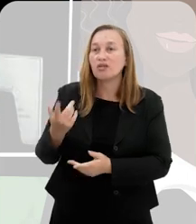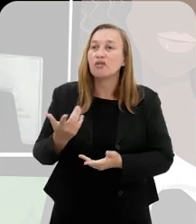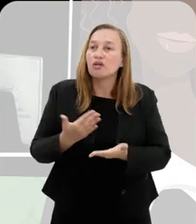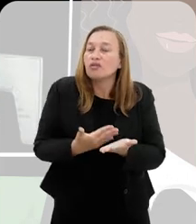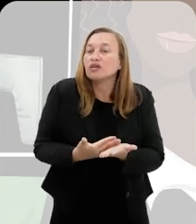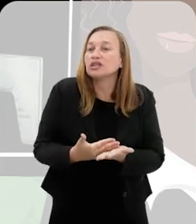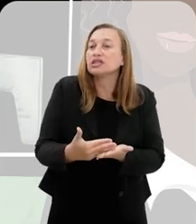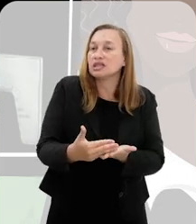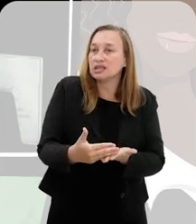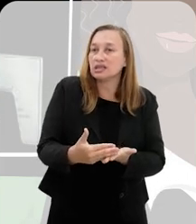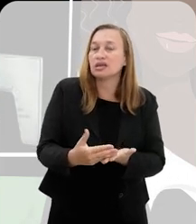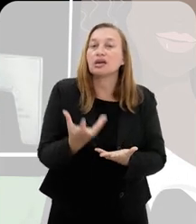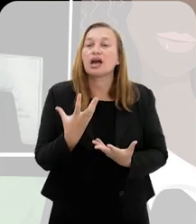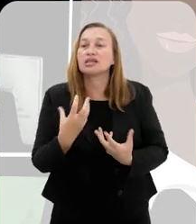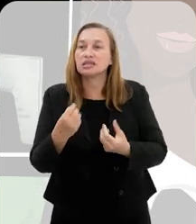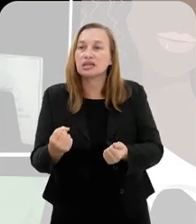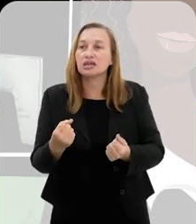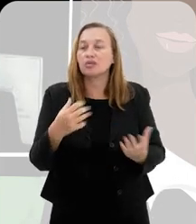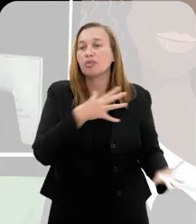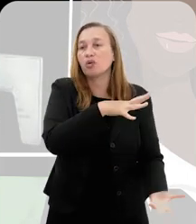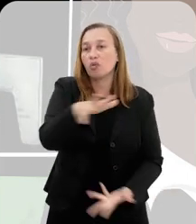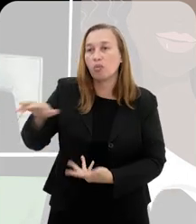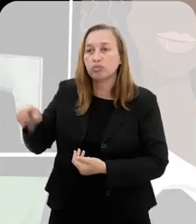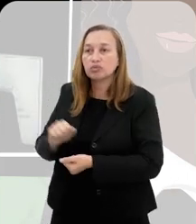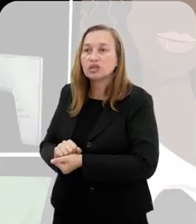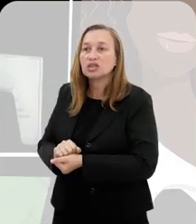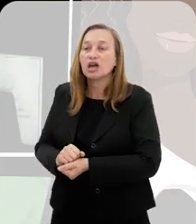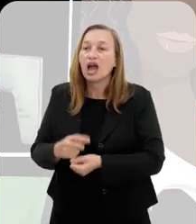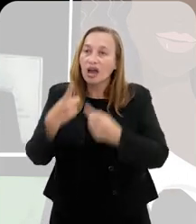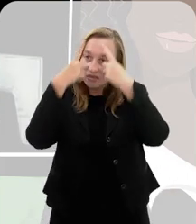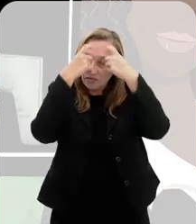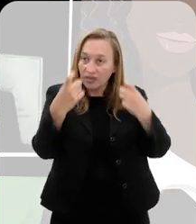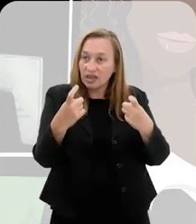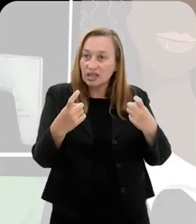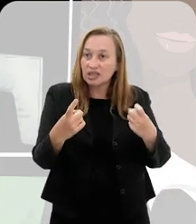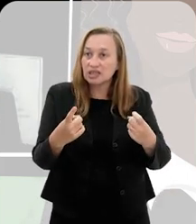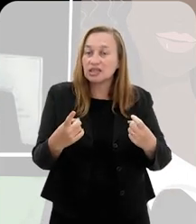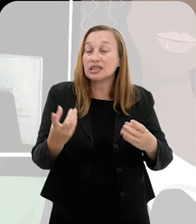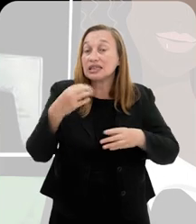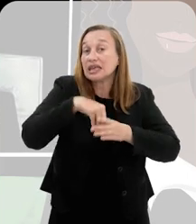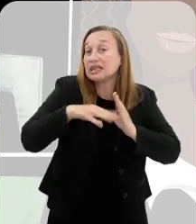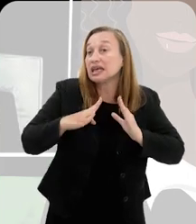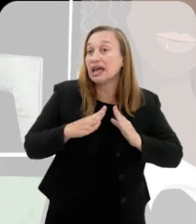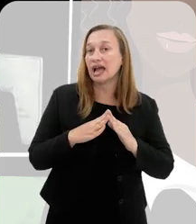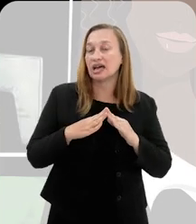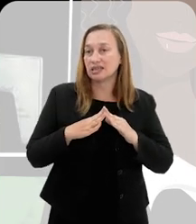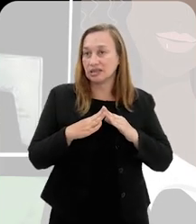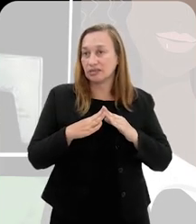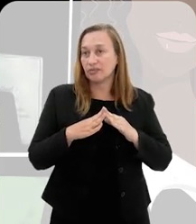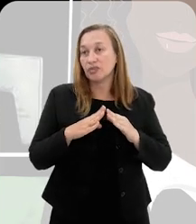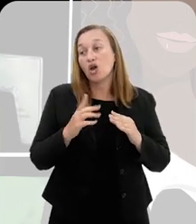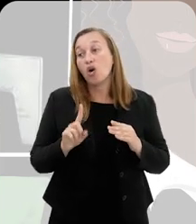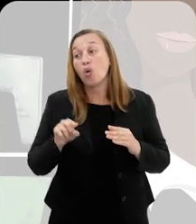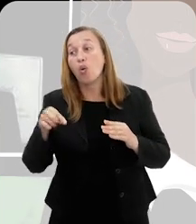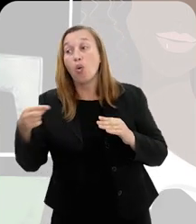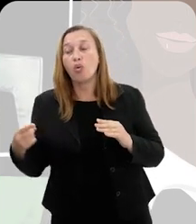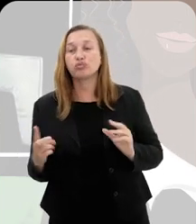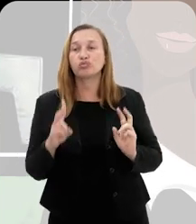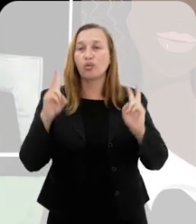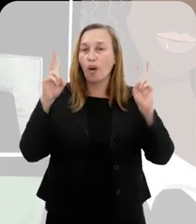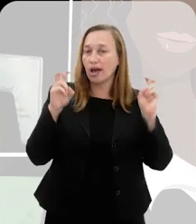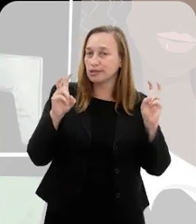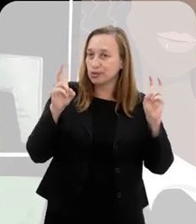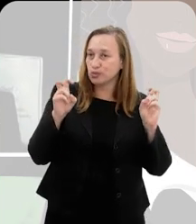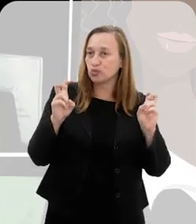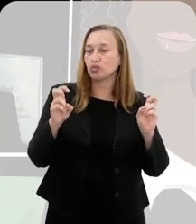melhores legislações aceita e bem vista pelo mundo afora, da violência doméstica. Eu estava trazendo